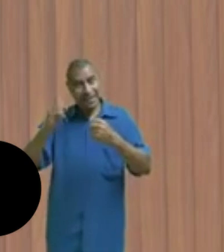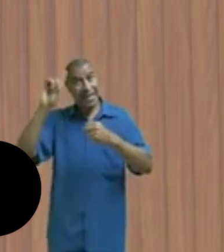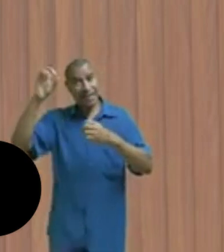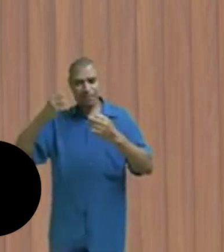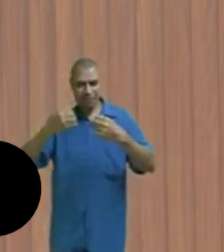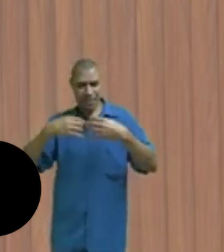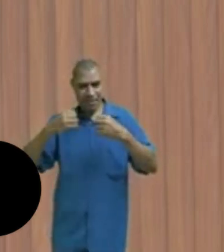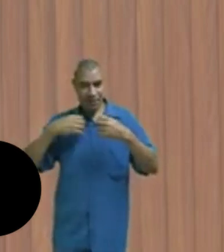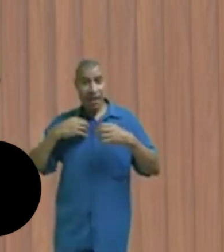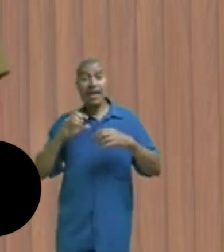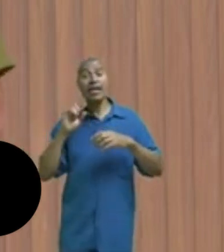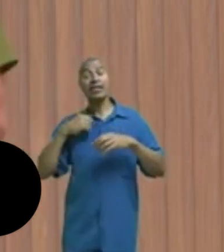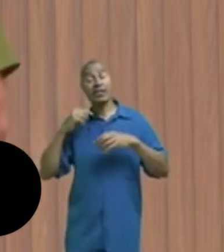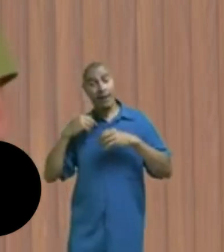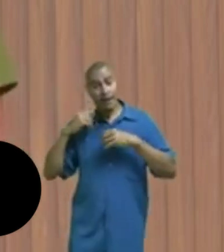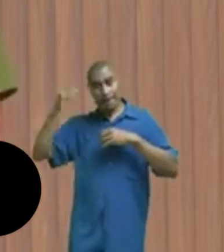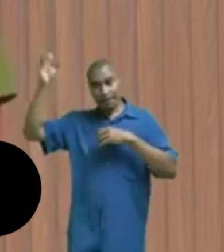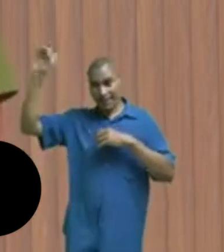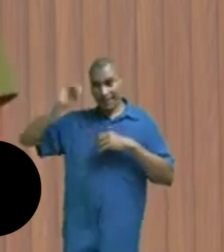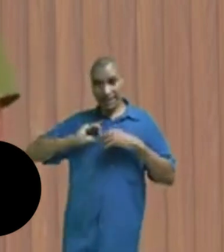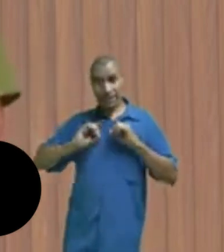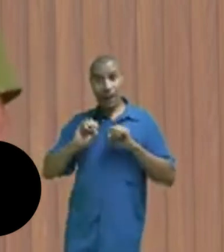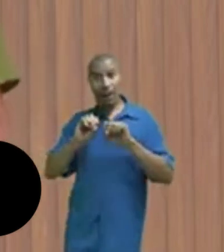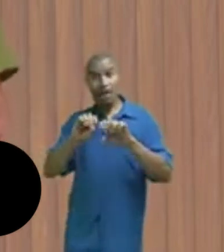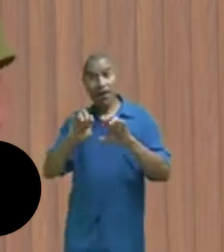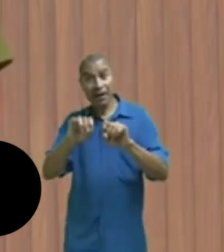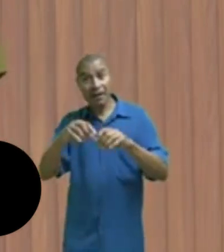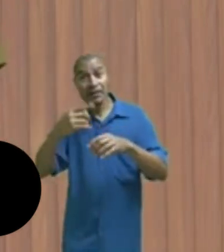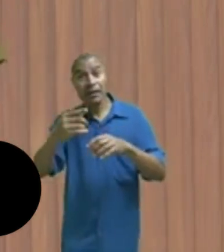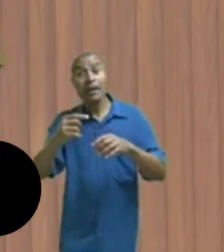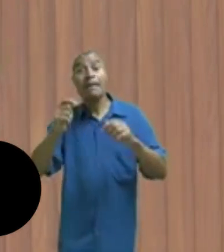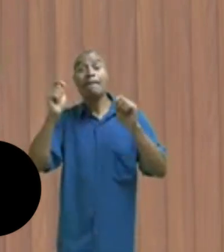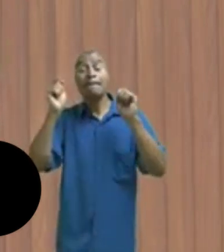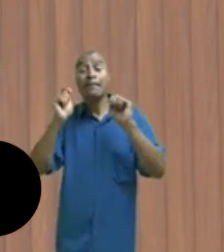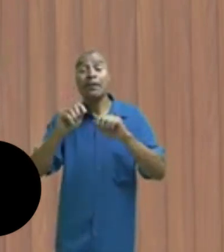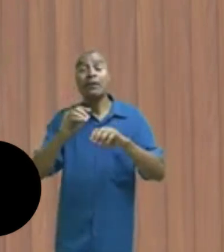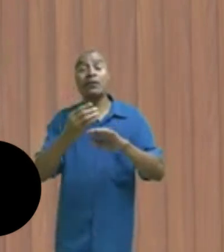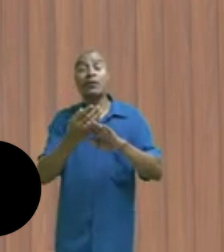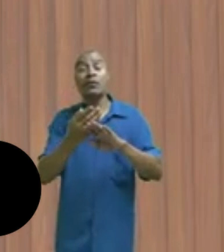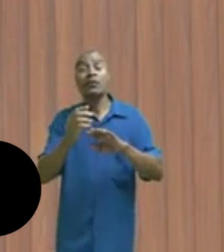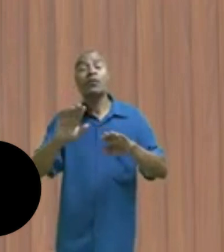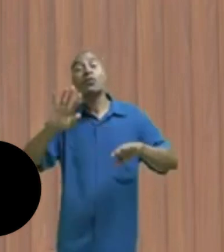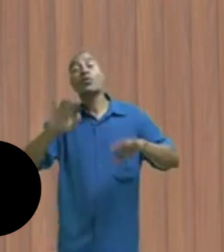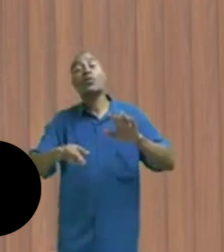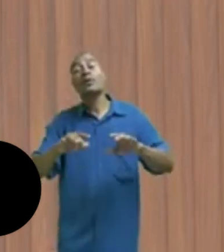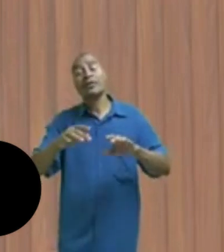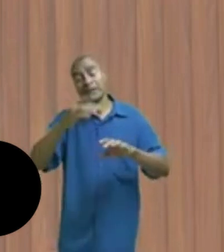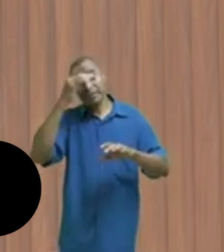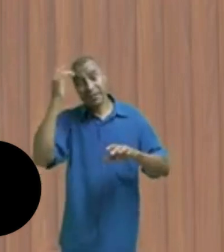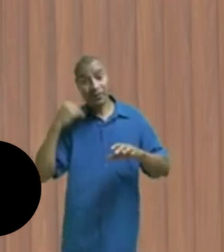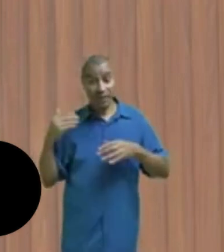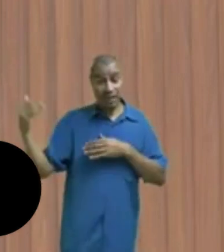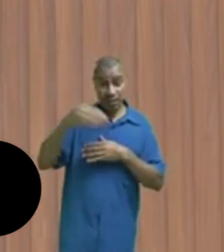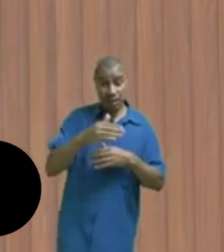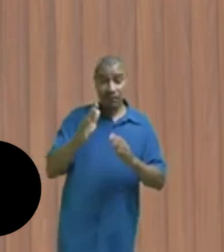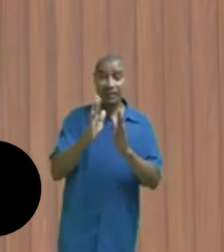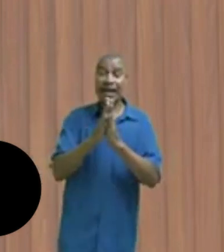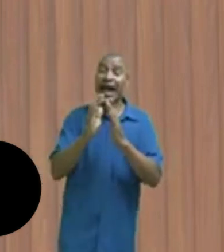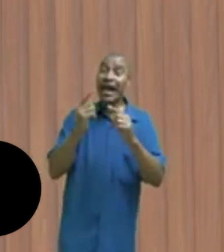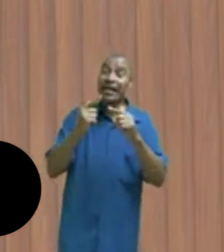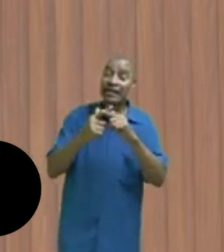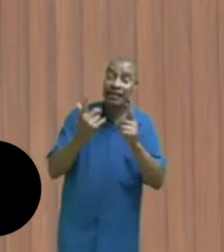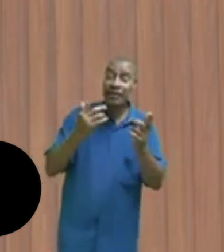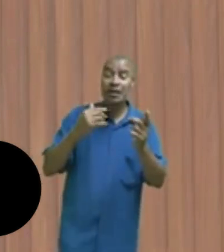aproximar o homem decaído do Senhor, do Deus Criador, não conseguimos, e mais do que isso, tornamos o acesso a